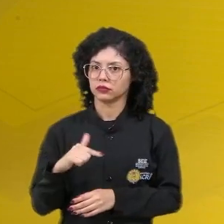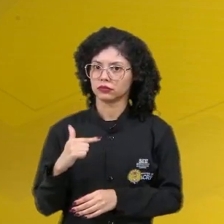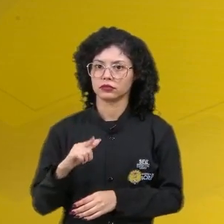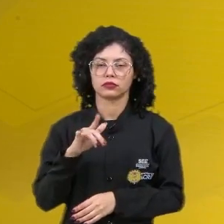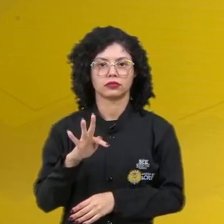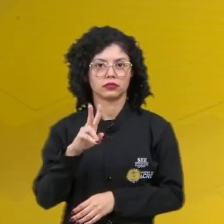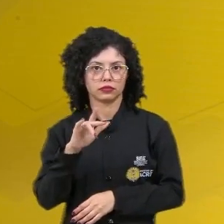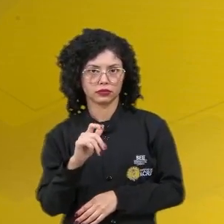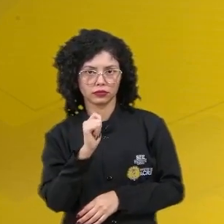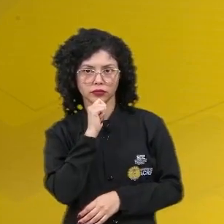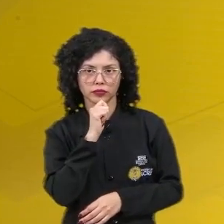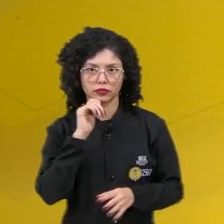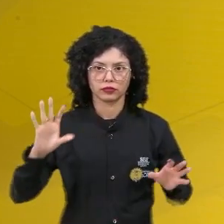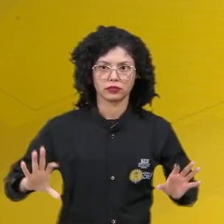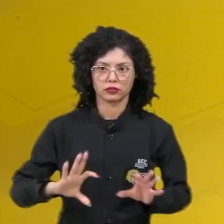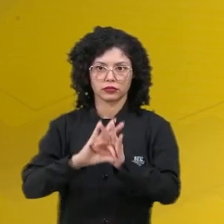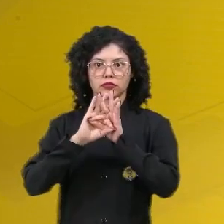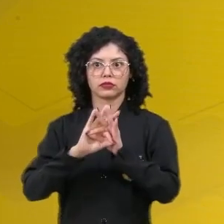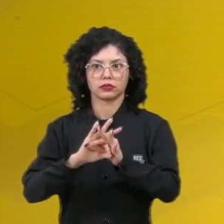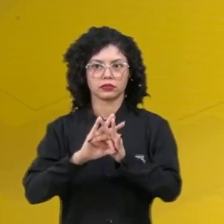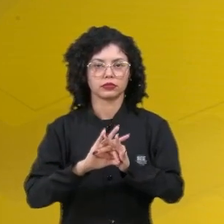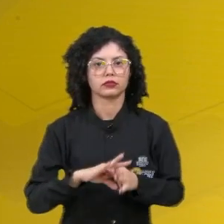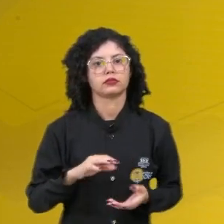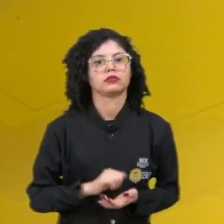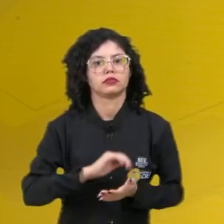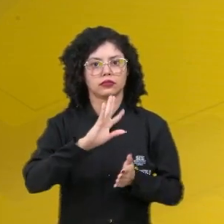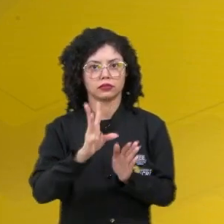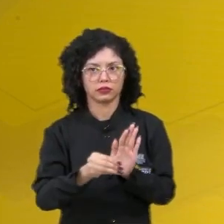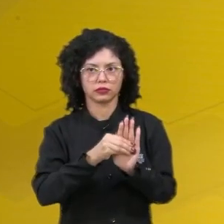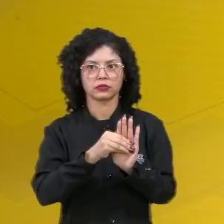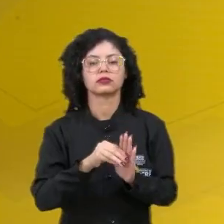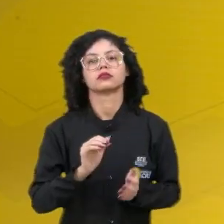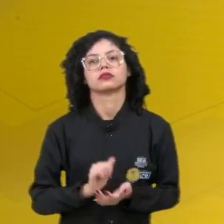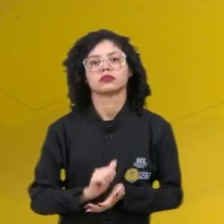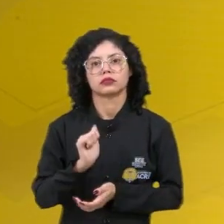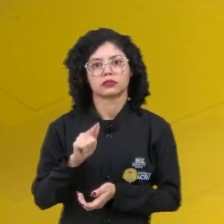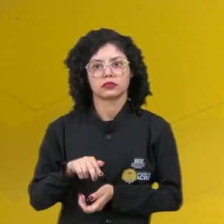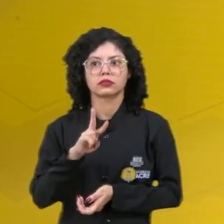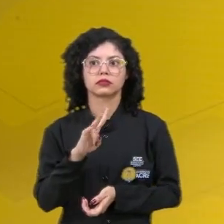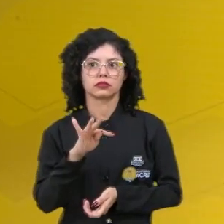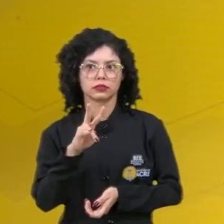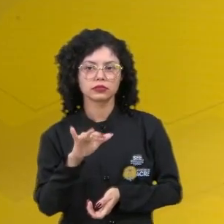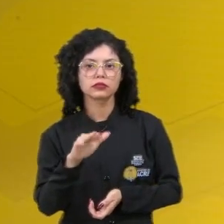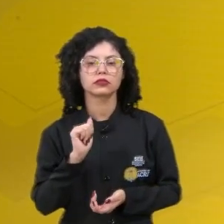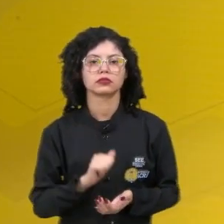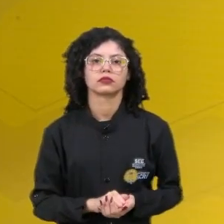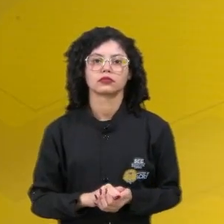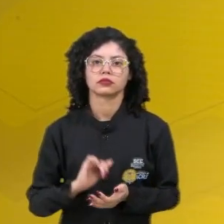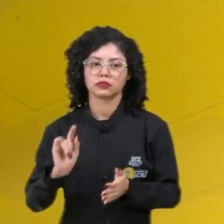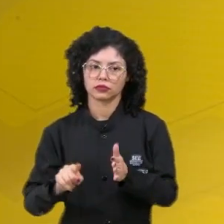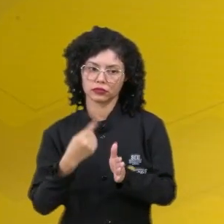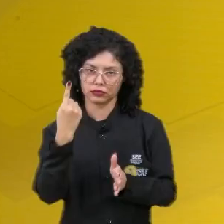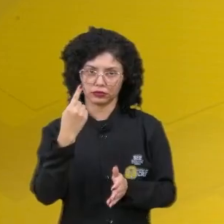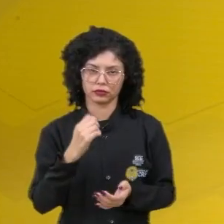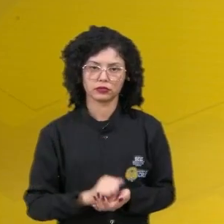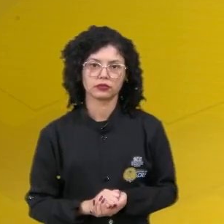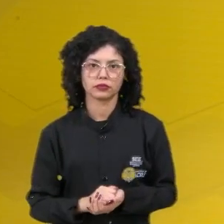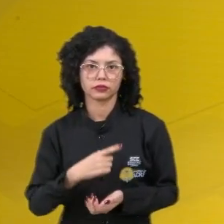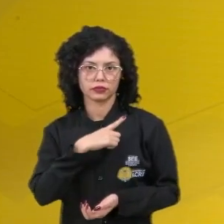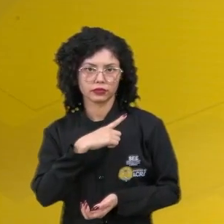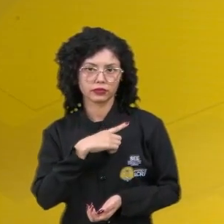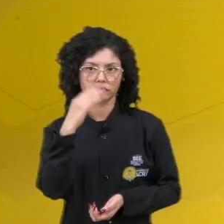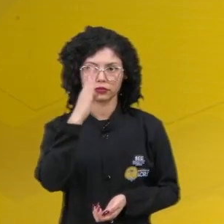Então, não tem como ter essa integração toda e colocar como modal aquaviário o principal modal de transporte do território